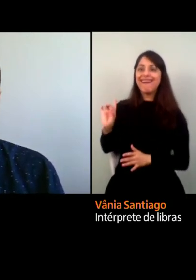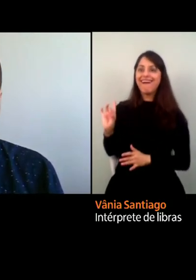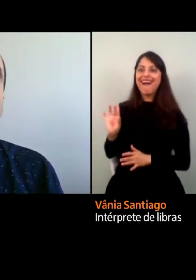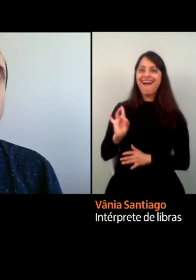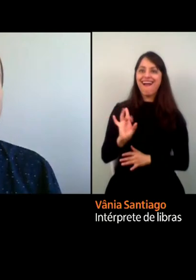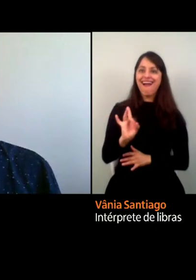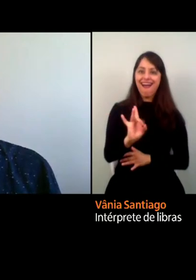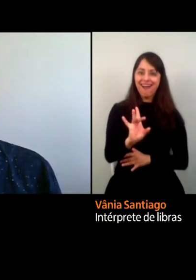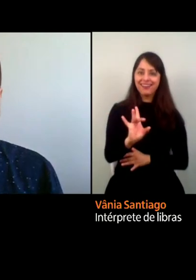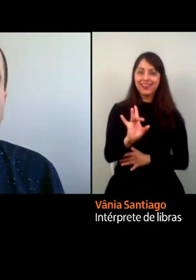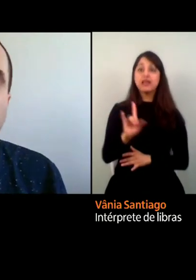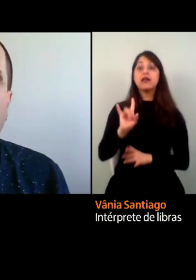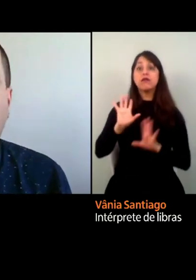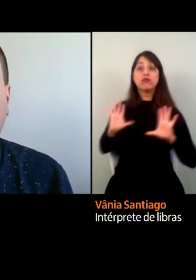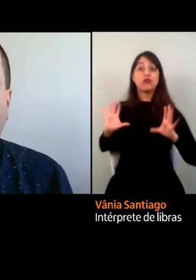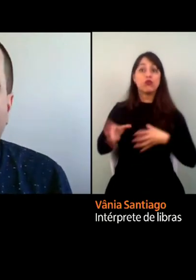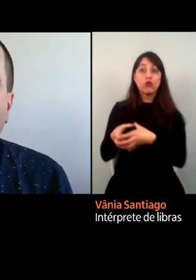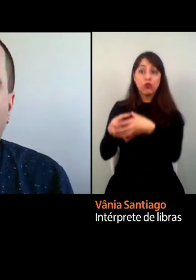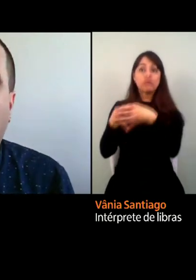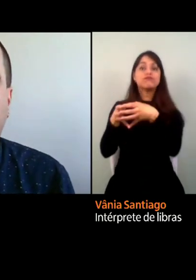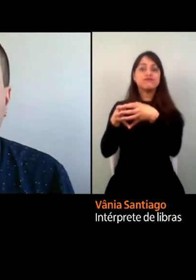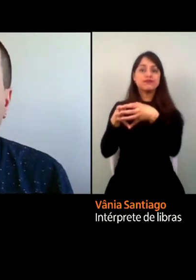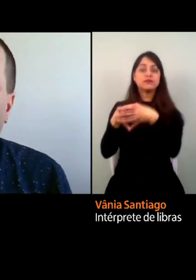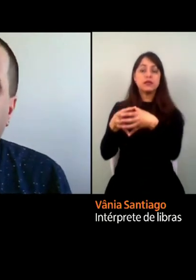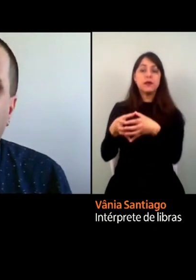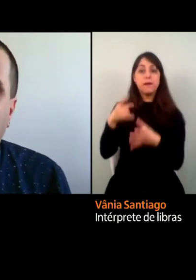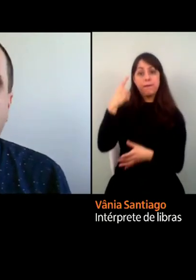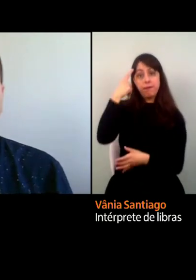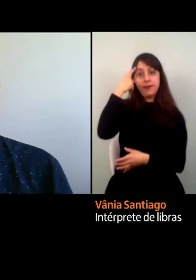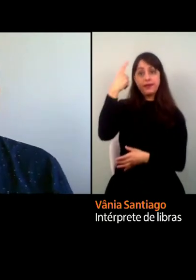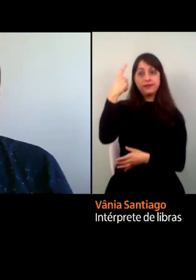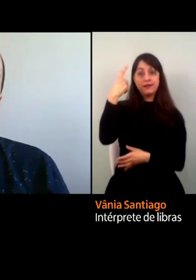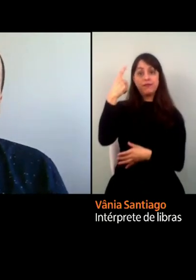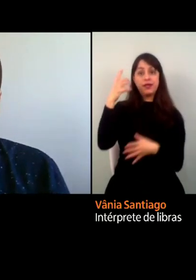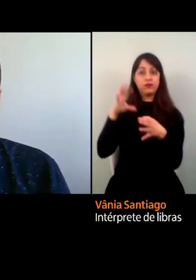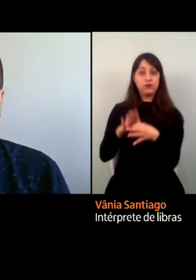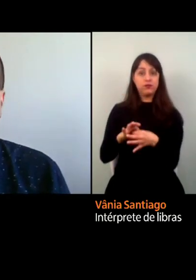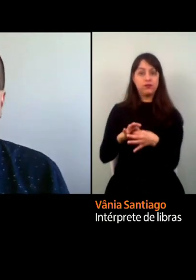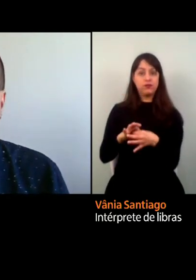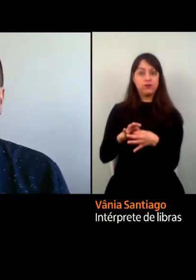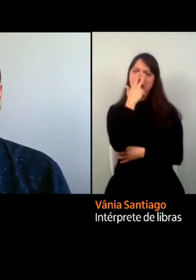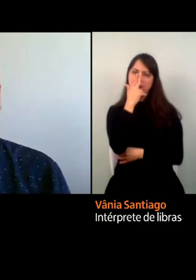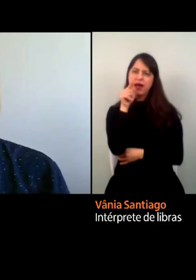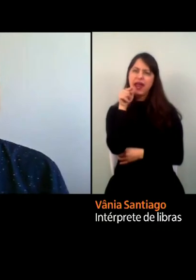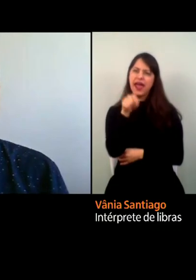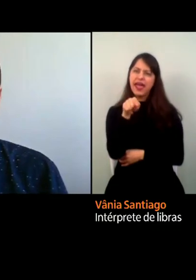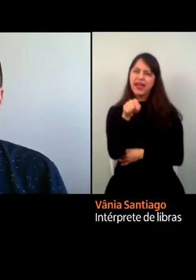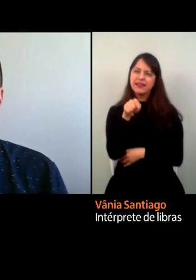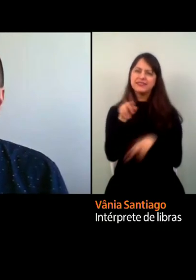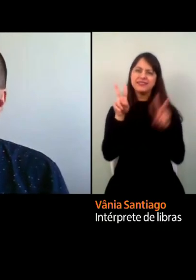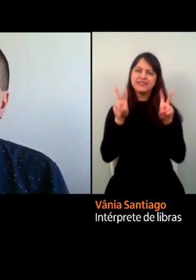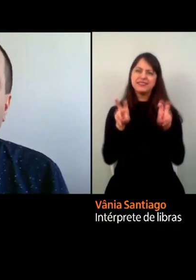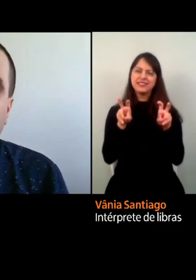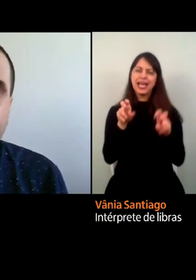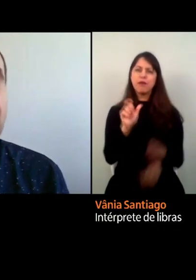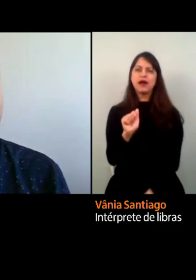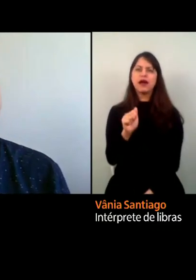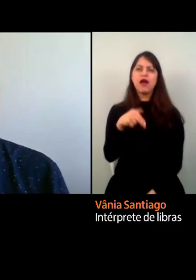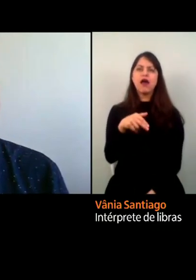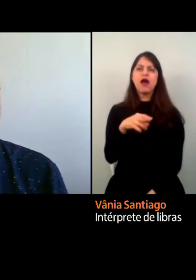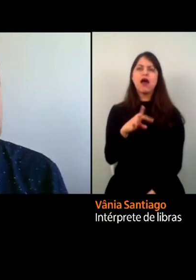aspas. Mesmo que tenha virado um pouco carne de vaca, a antropofagia é uma das